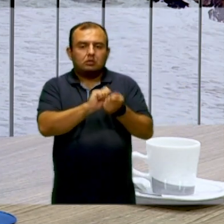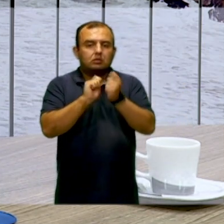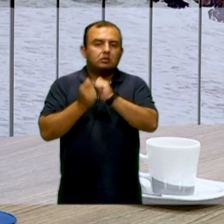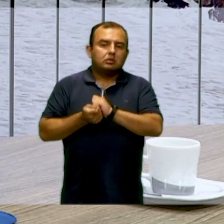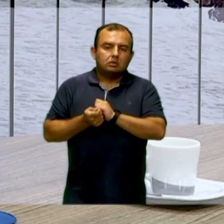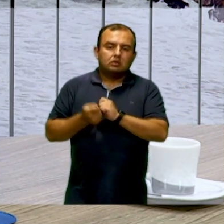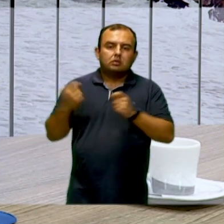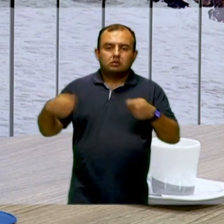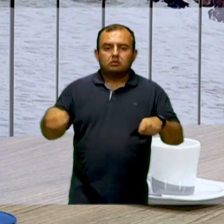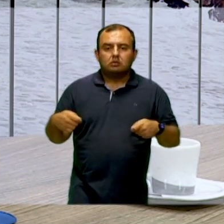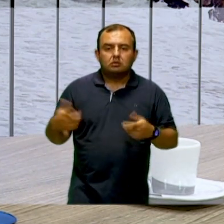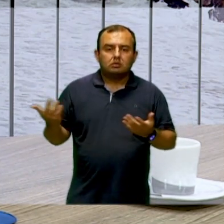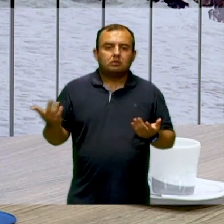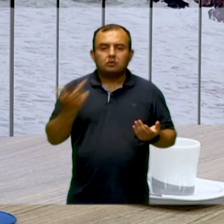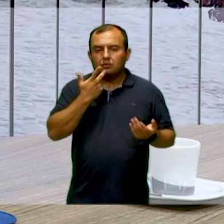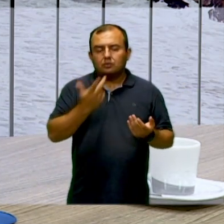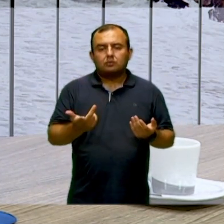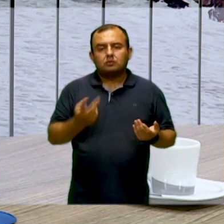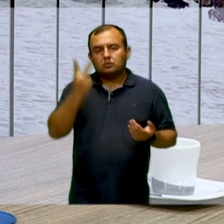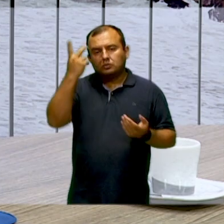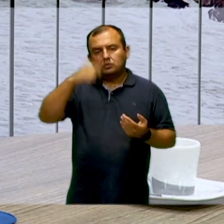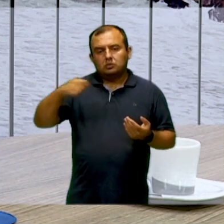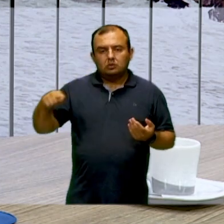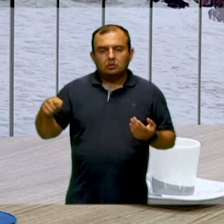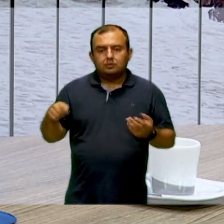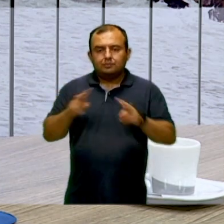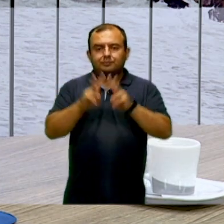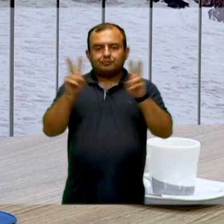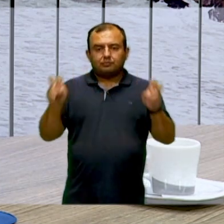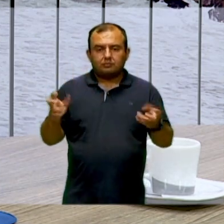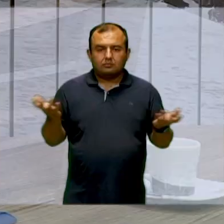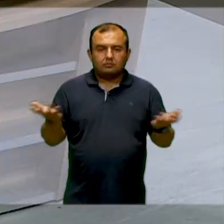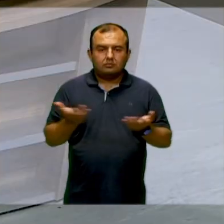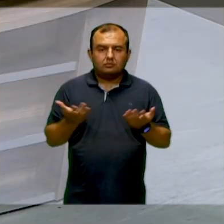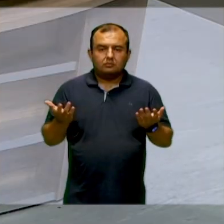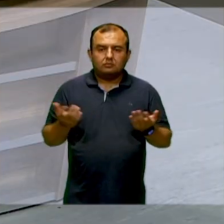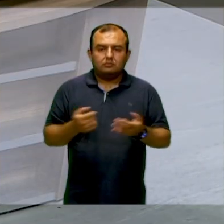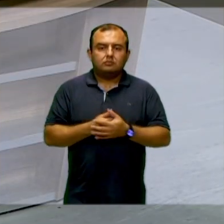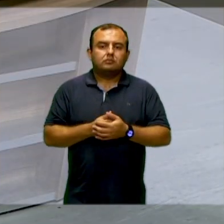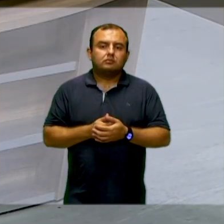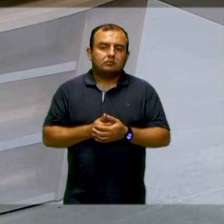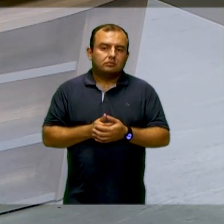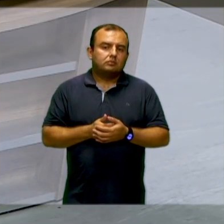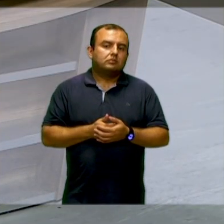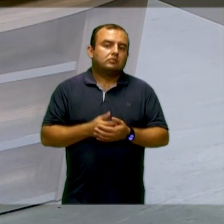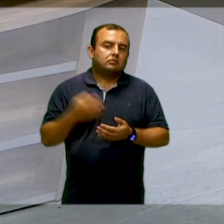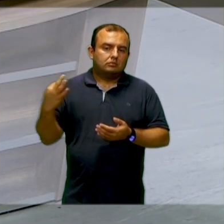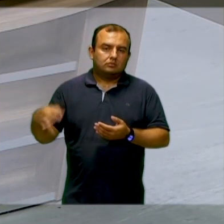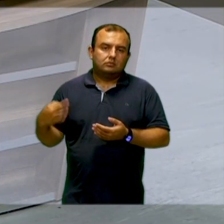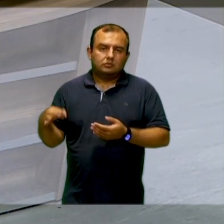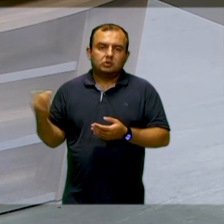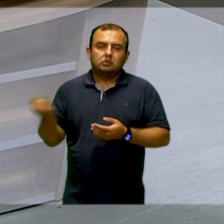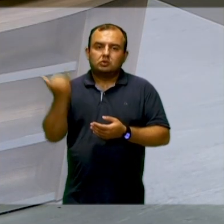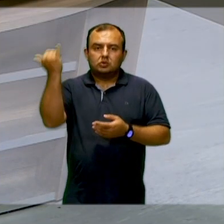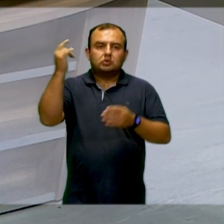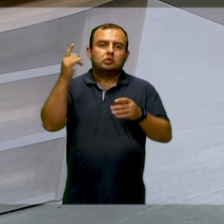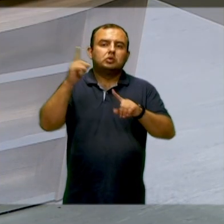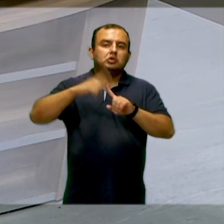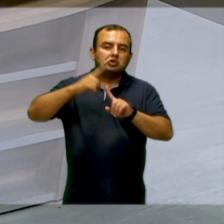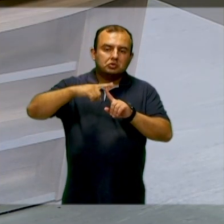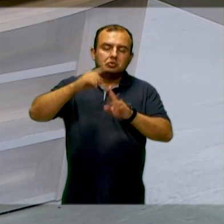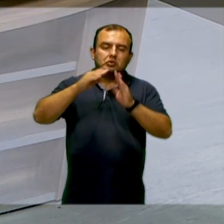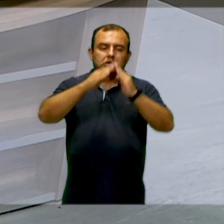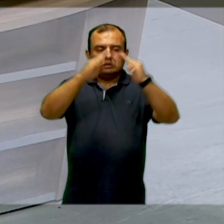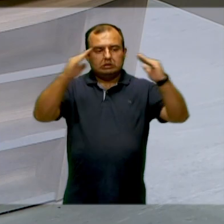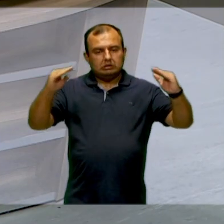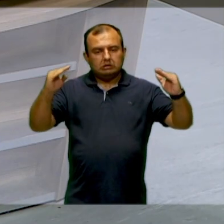para isso. Então, poxa, eu estou falando há 2 meses sobre isso, só vamos iniciar. A importância daquele tipo de telha,